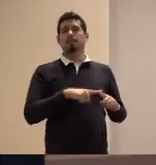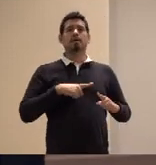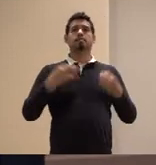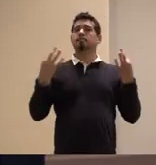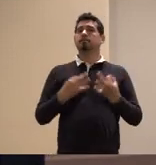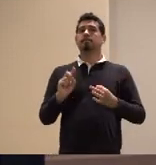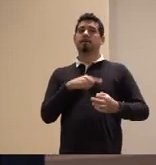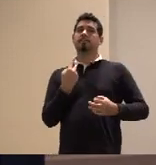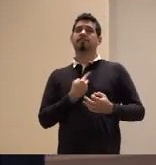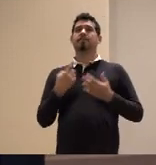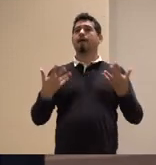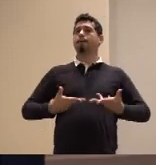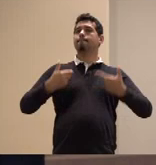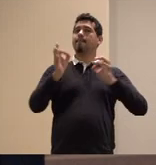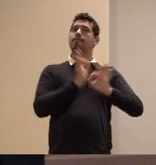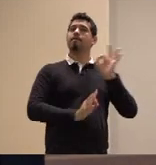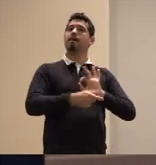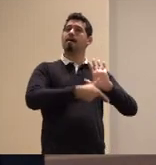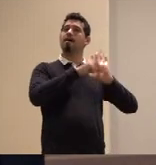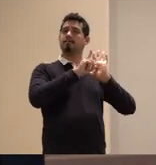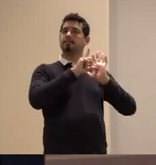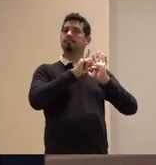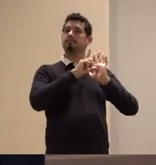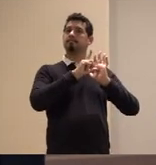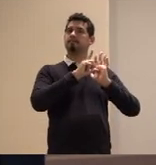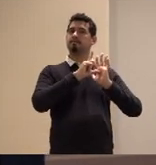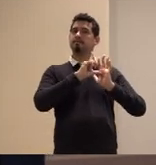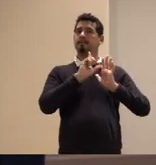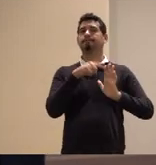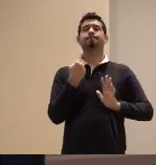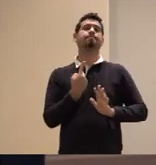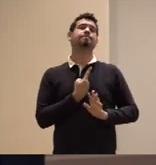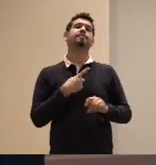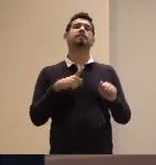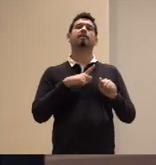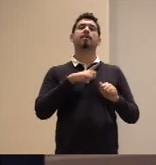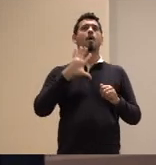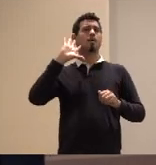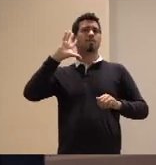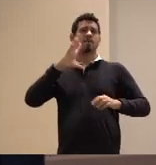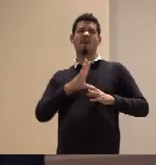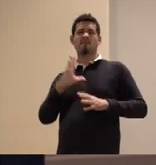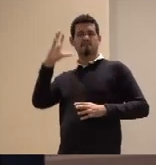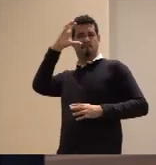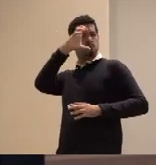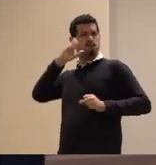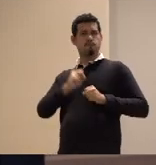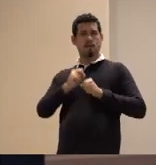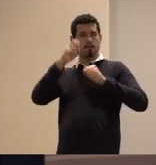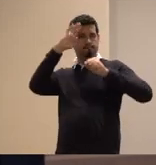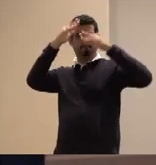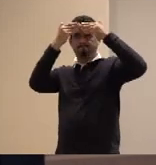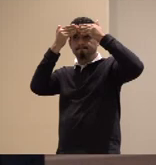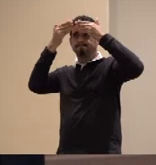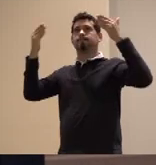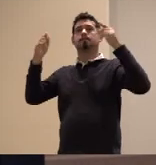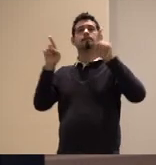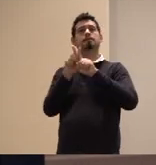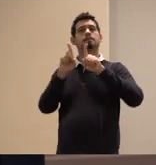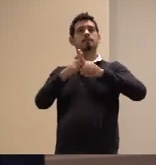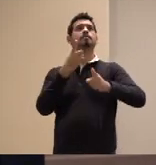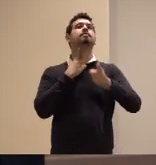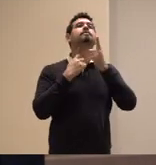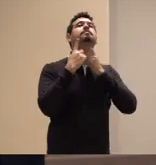que nós vamos sair daqui mais preparados, vamos sair daqui mais capacitados, mais habilitados e com mais